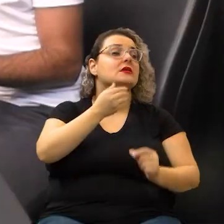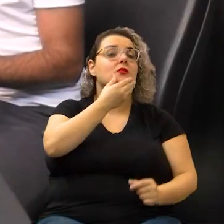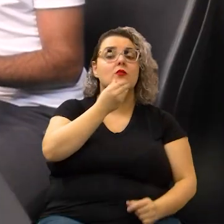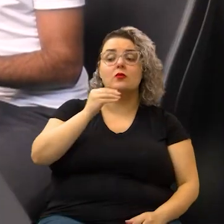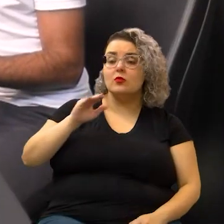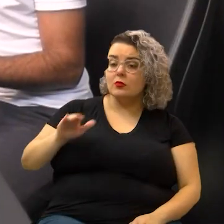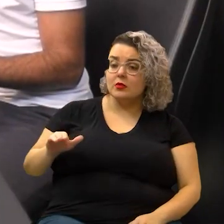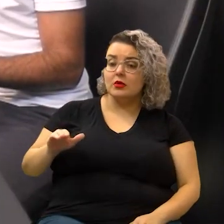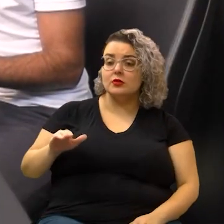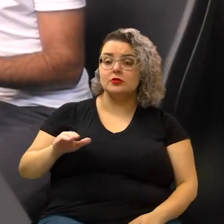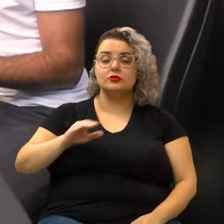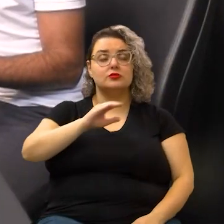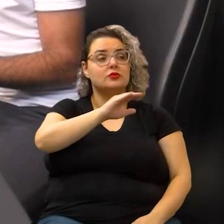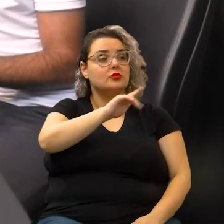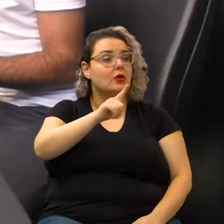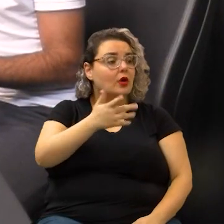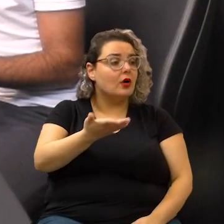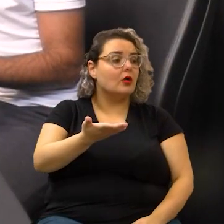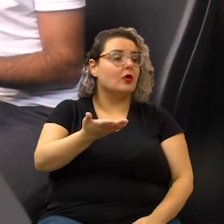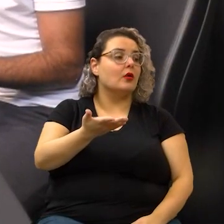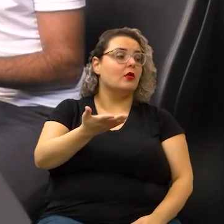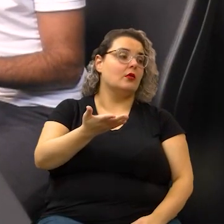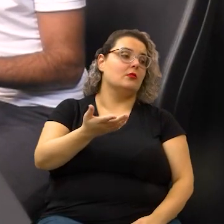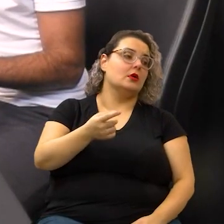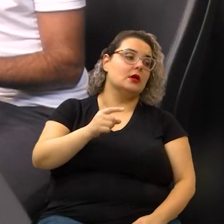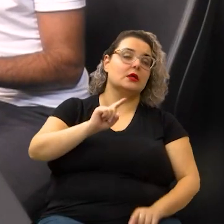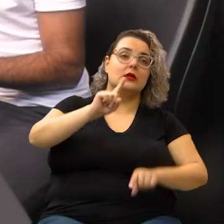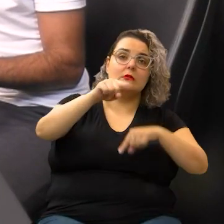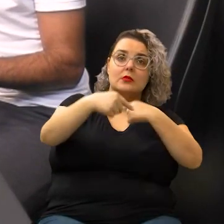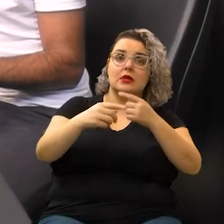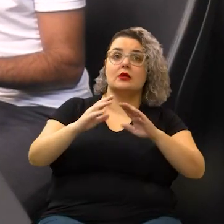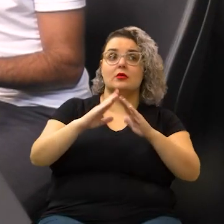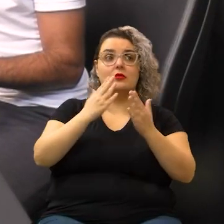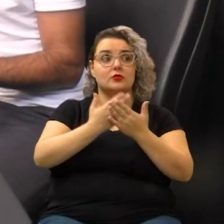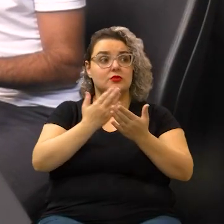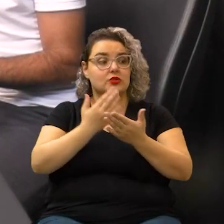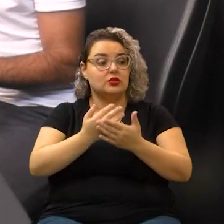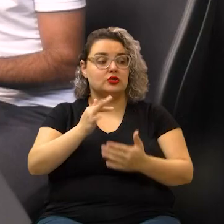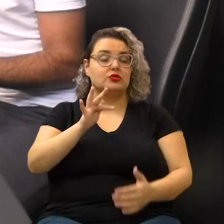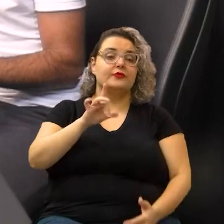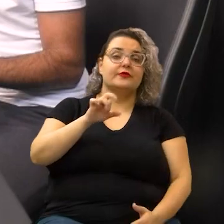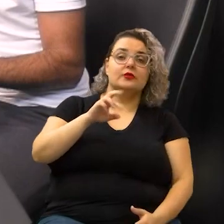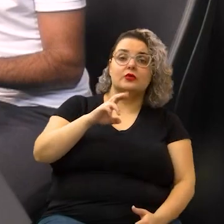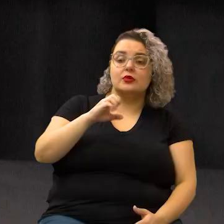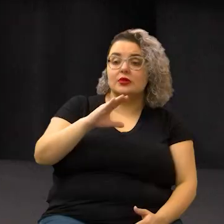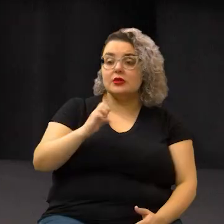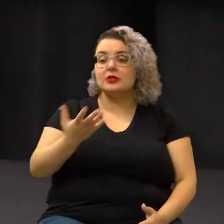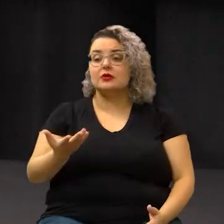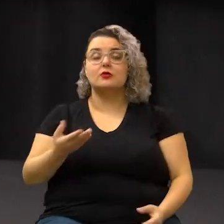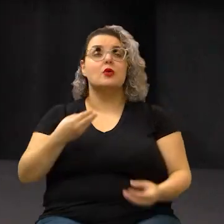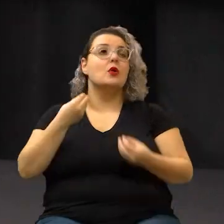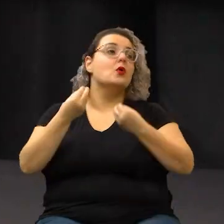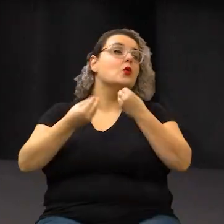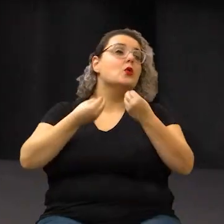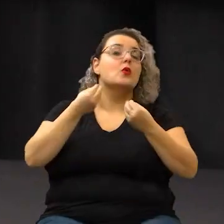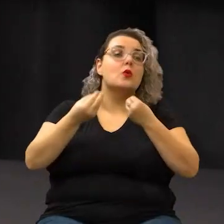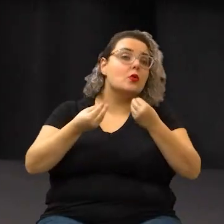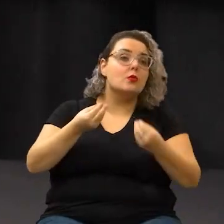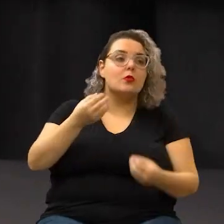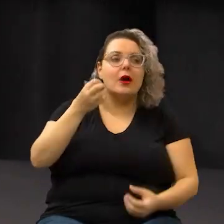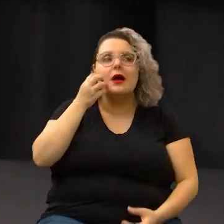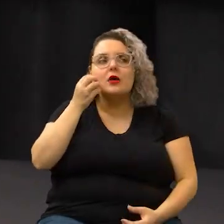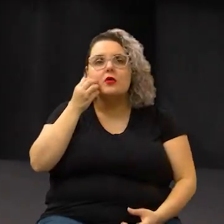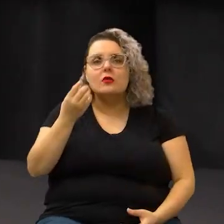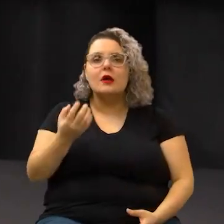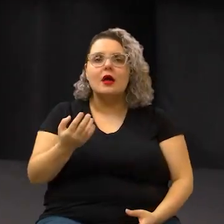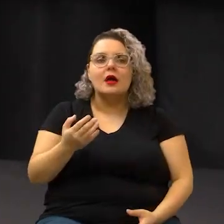que brincava no Campo Grande, que saía para estudar em outras escolas ali do Florense e tudo mais? Como era o Igor?